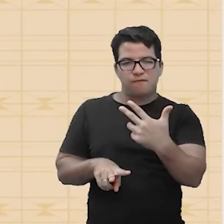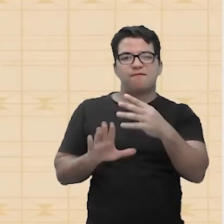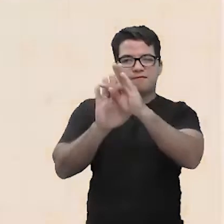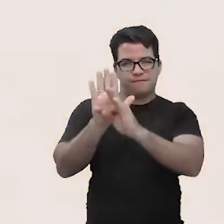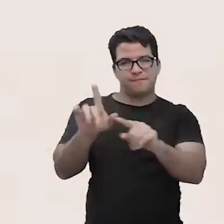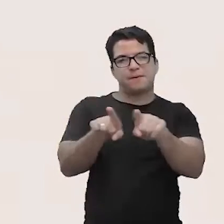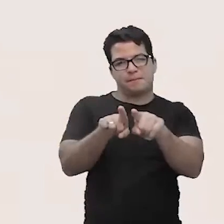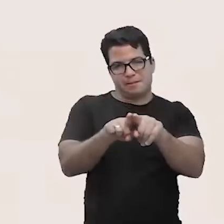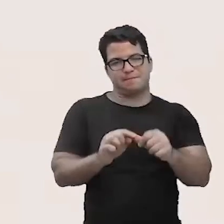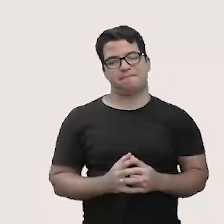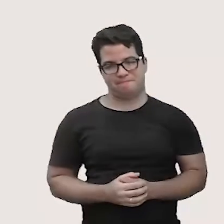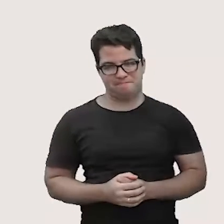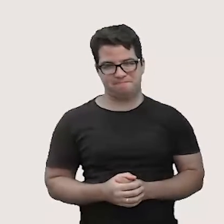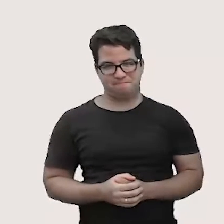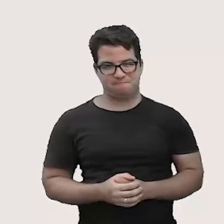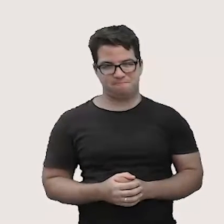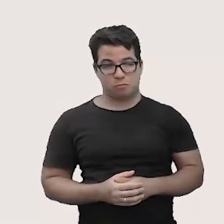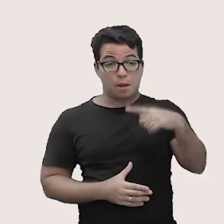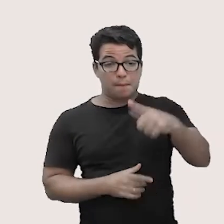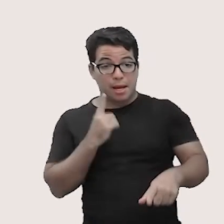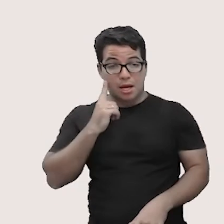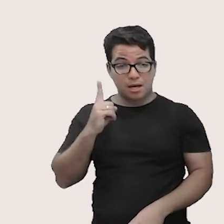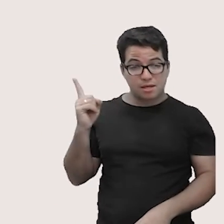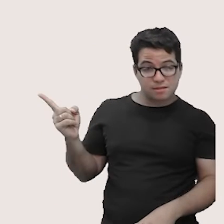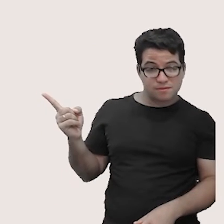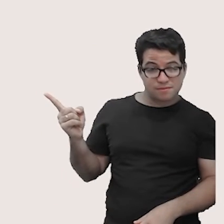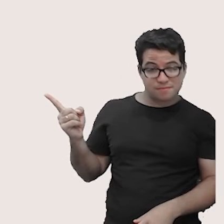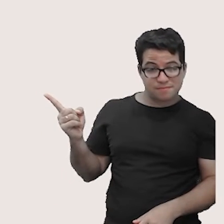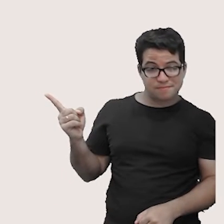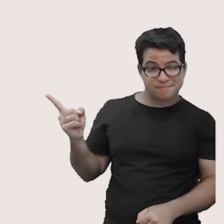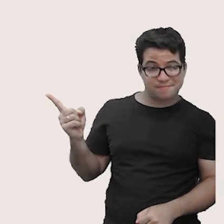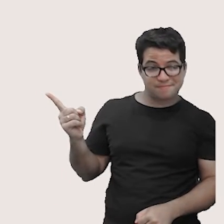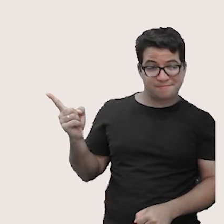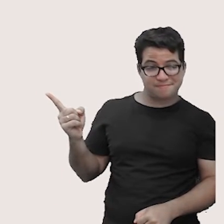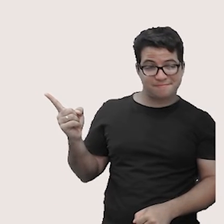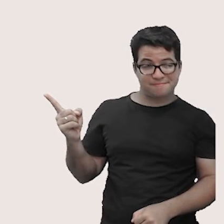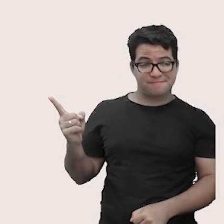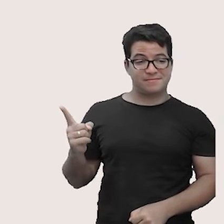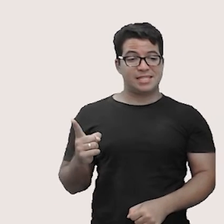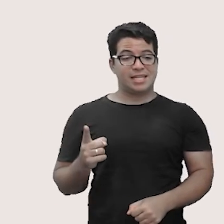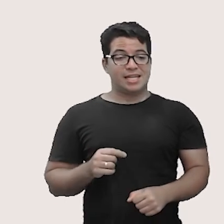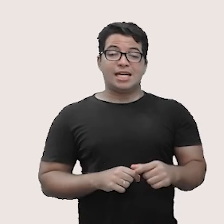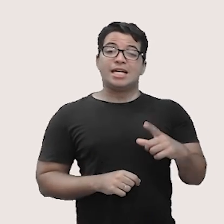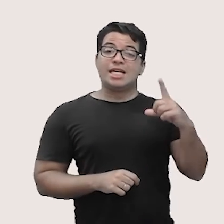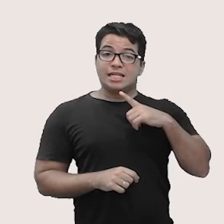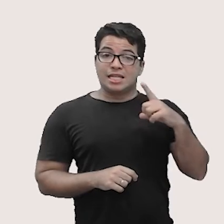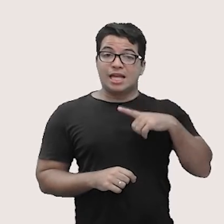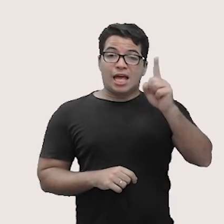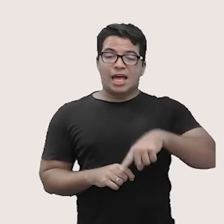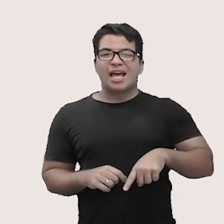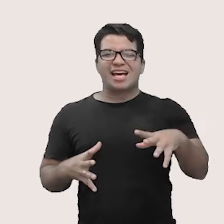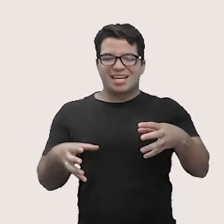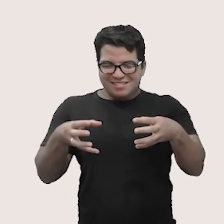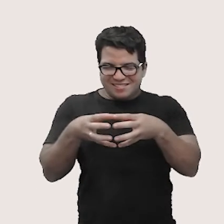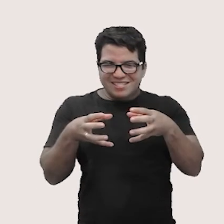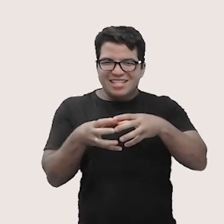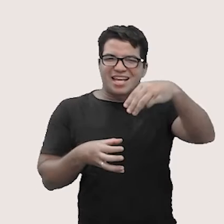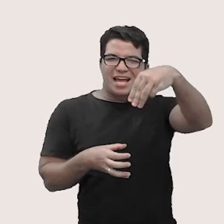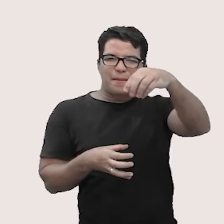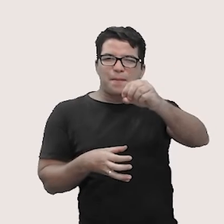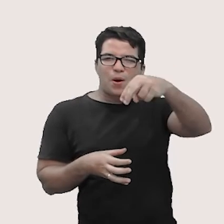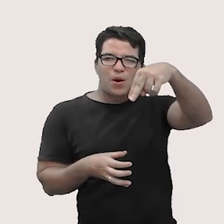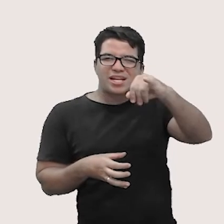Temos aí também, gente, o quadrinho da Turma da Mônica, né, que existe,